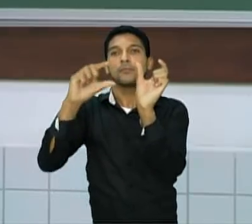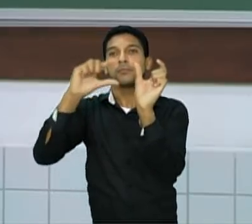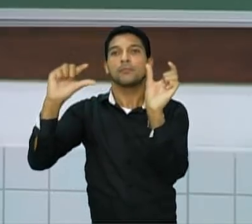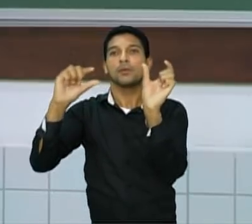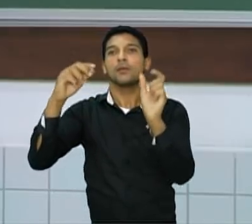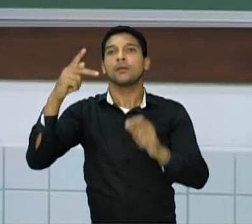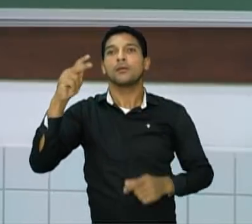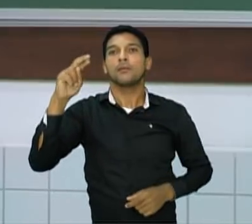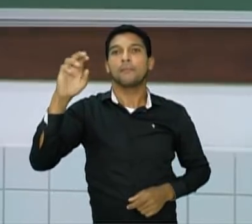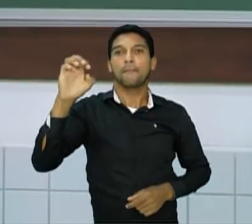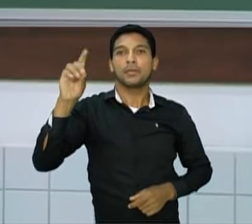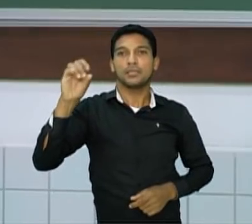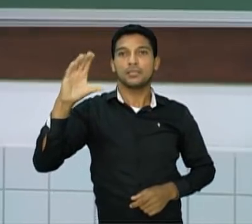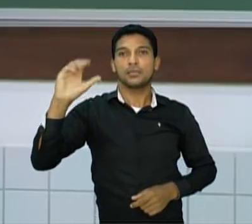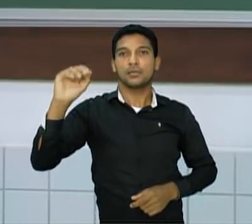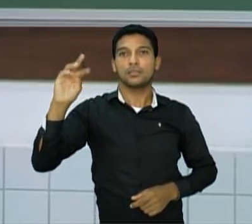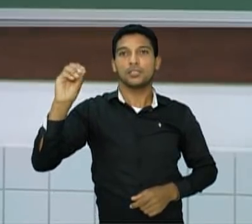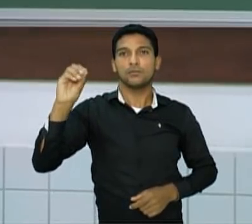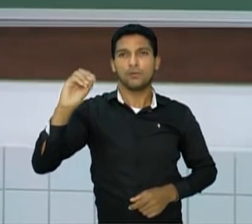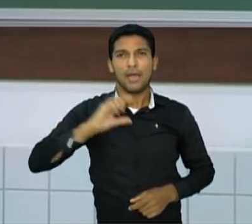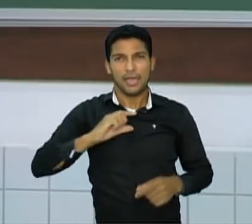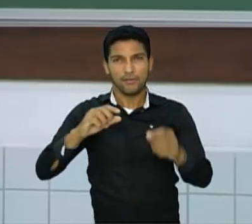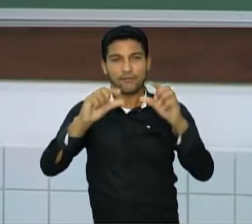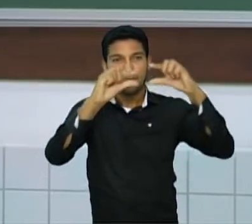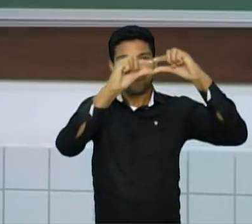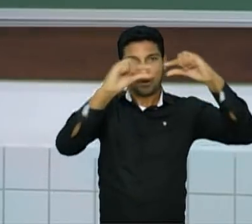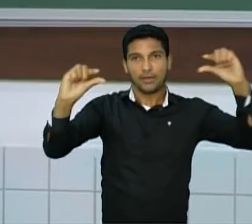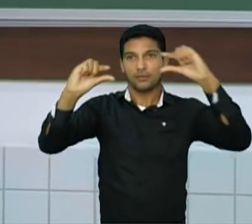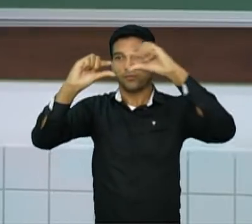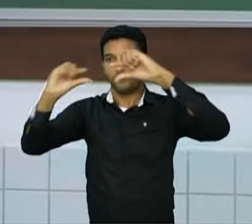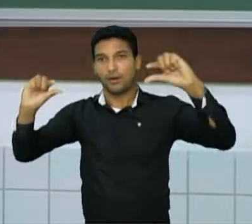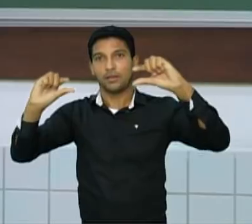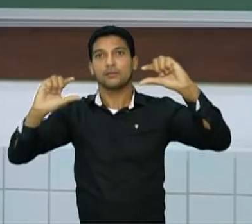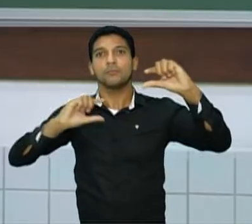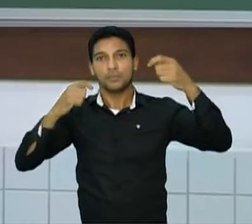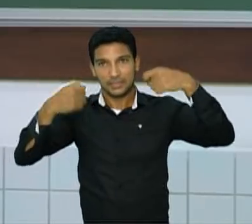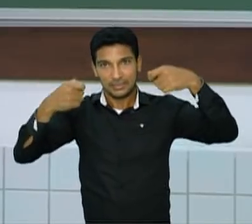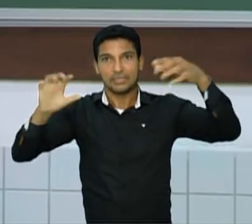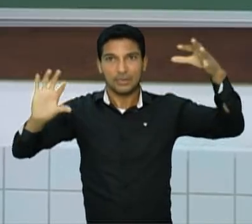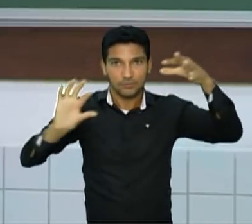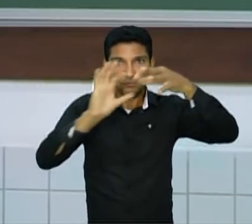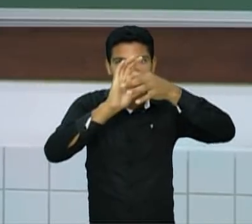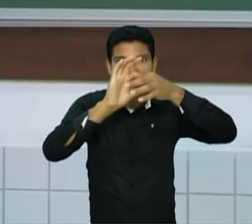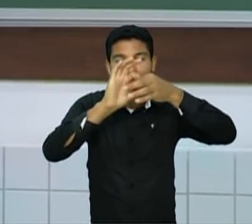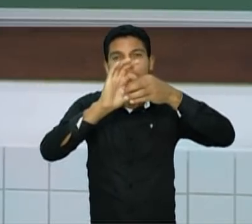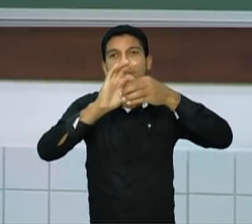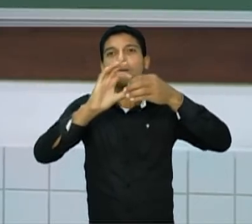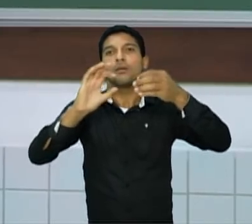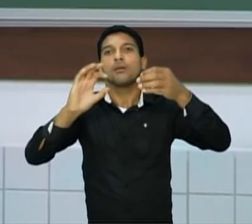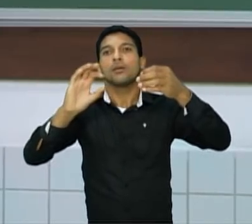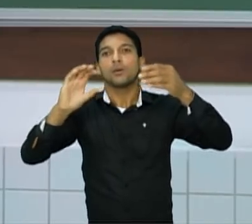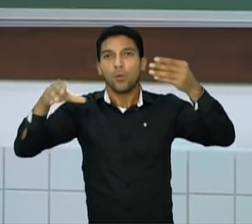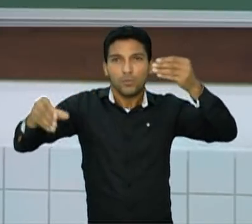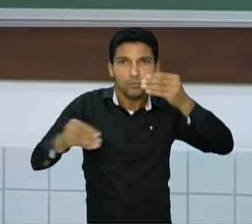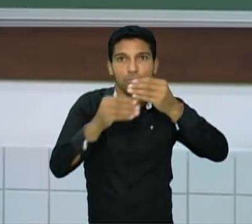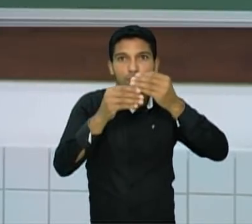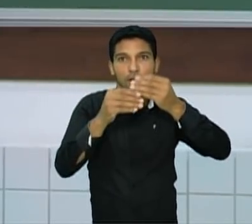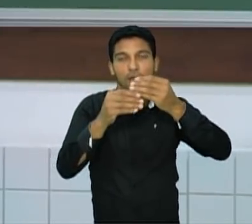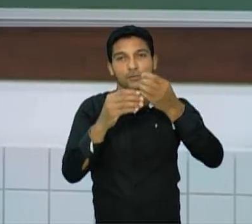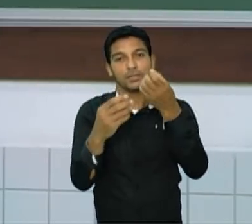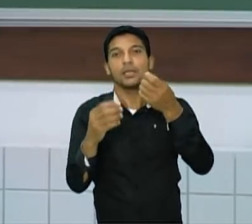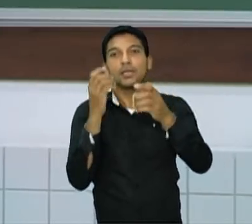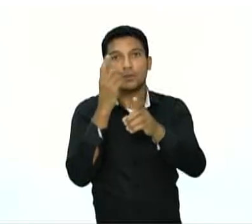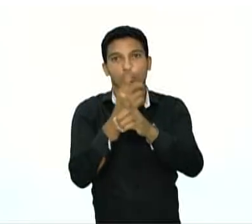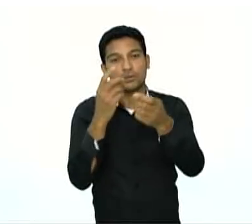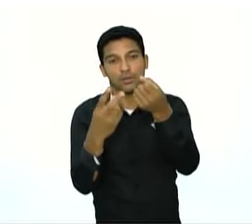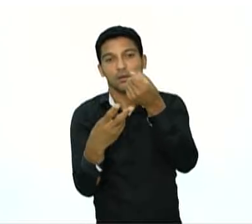o predicativo do sujeito é uma oração subordinada. Aí você vai achar qual é a oração subordinada substantiva predicativa.